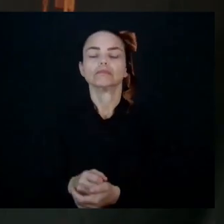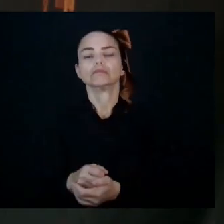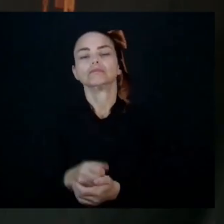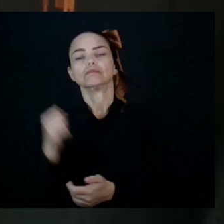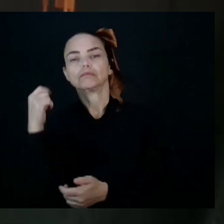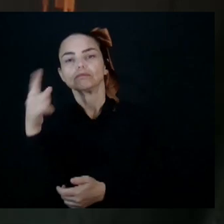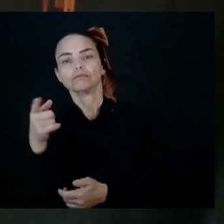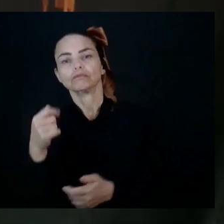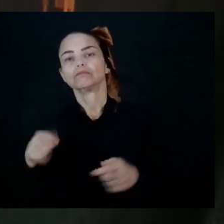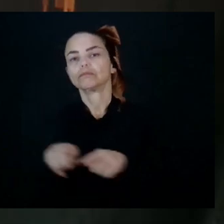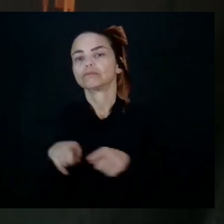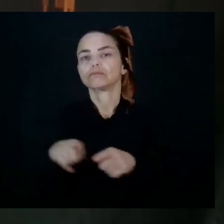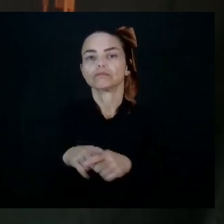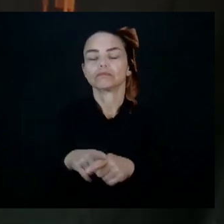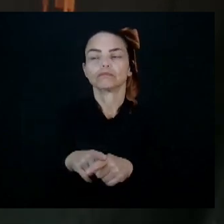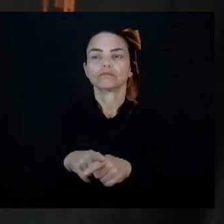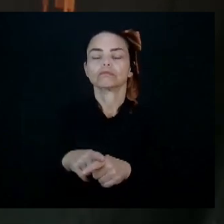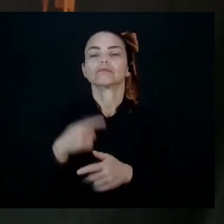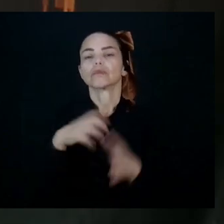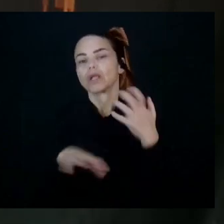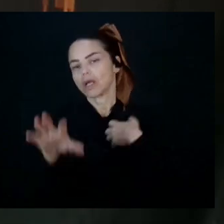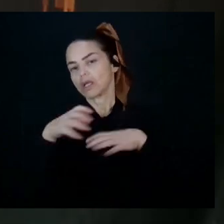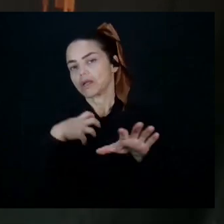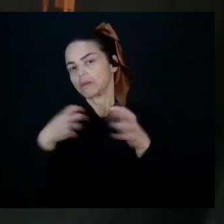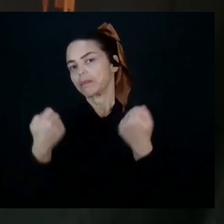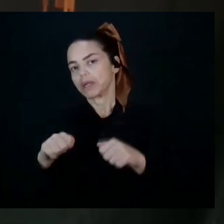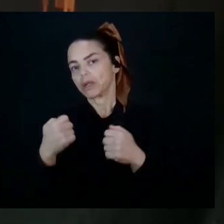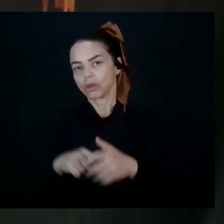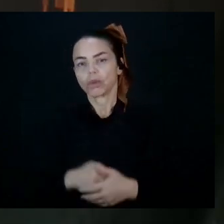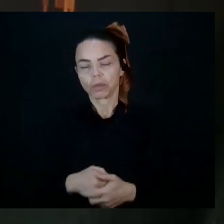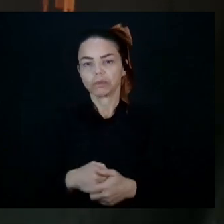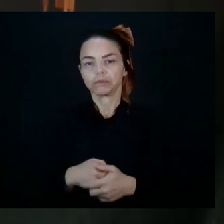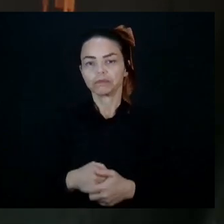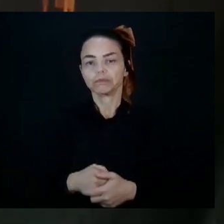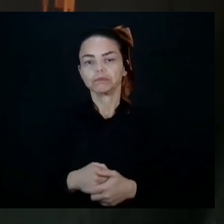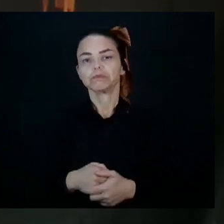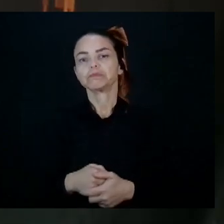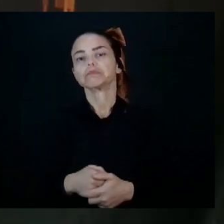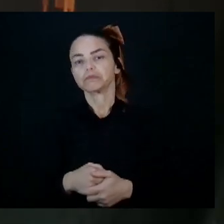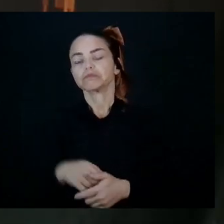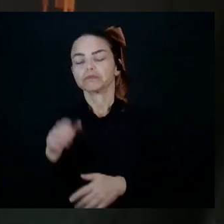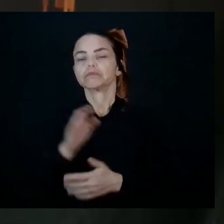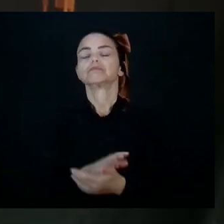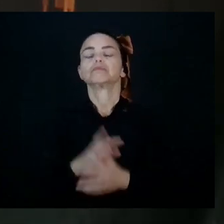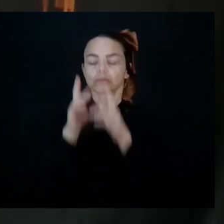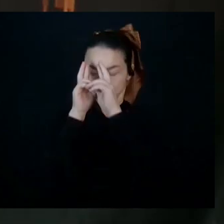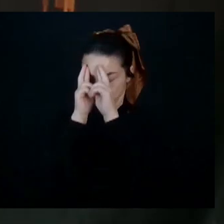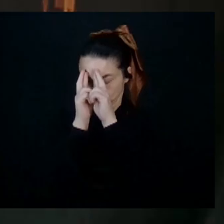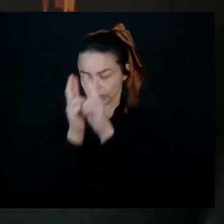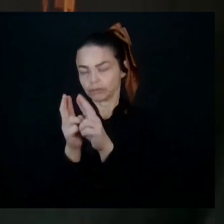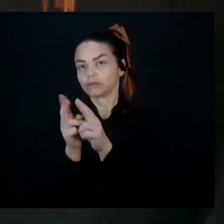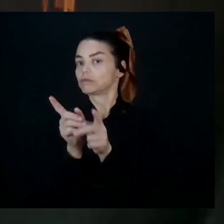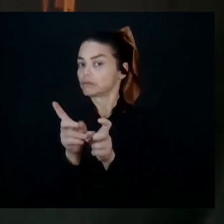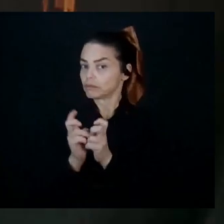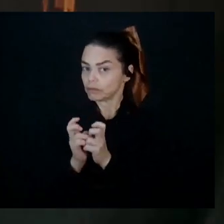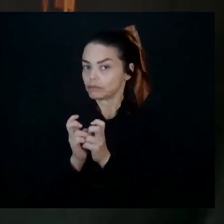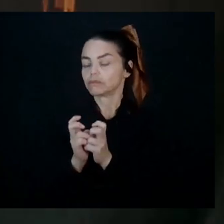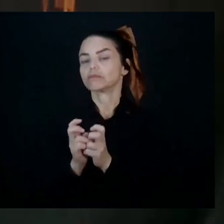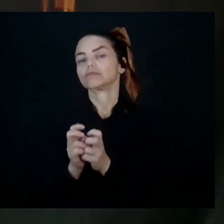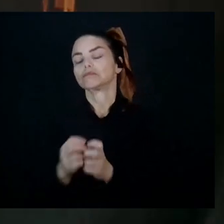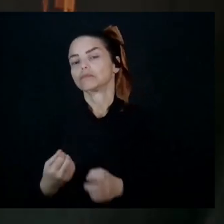importante, o que você não quer para você é importante também que você não faça para os outros, né? Então, respeito, reconhecer a história de